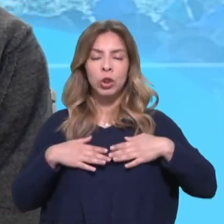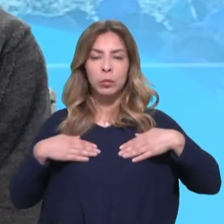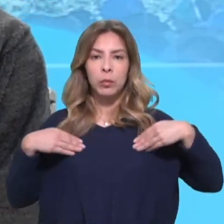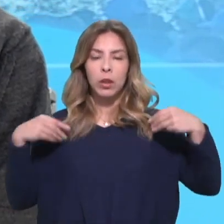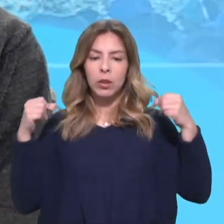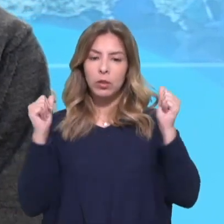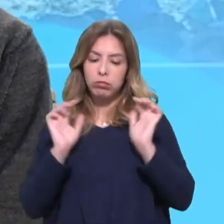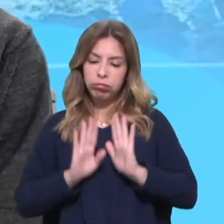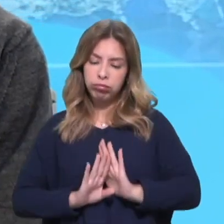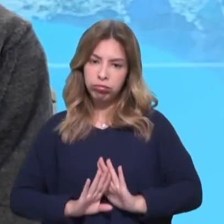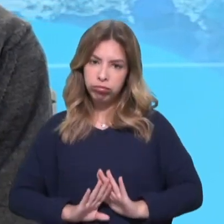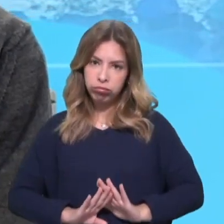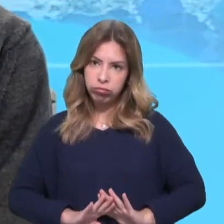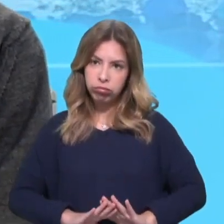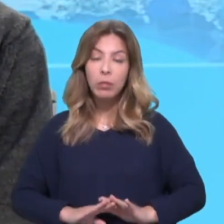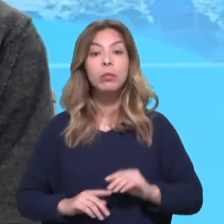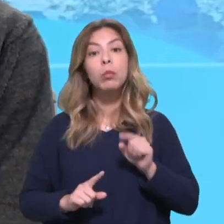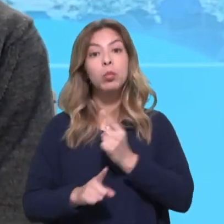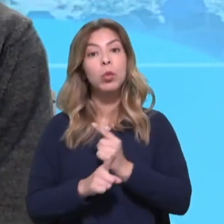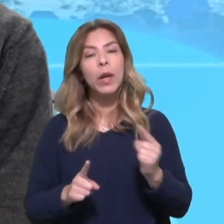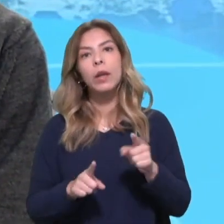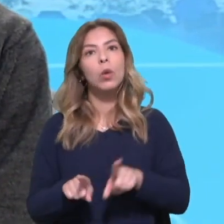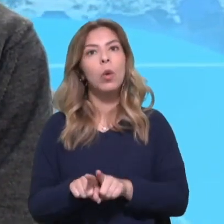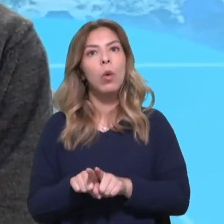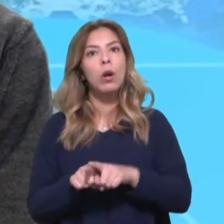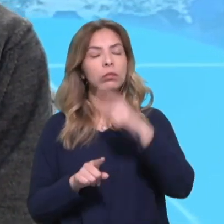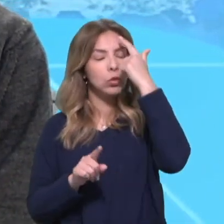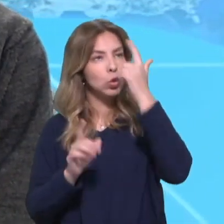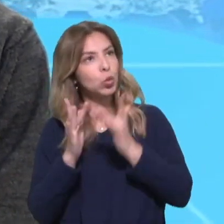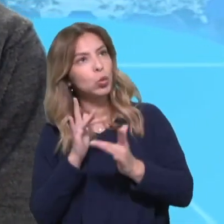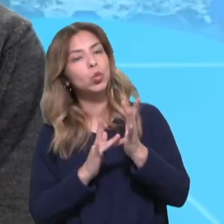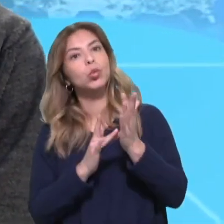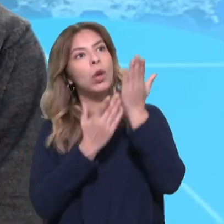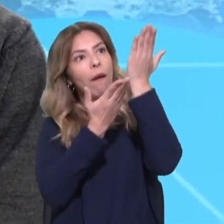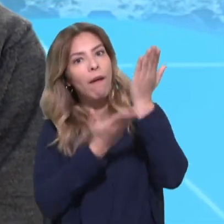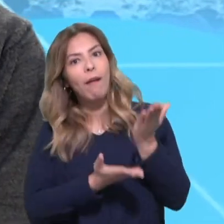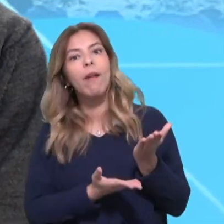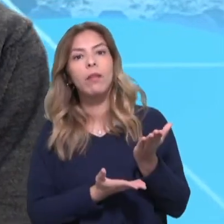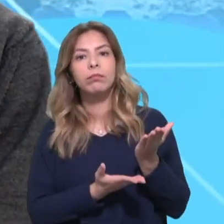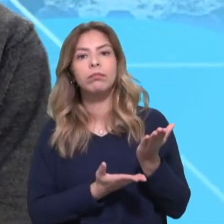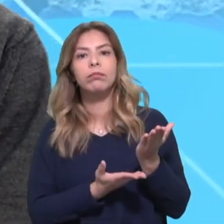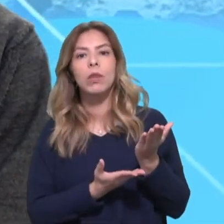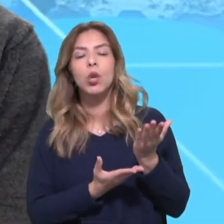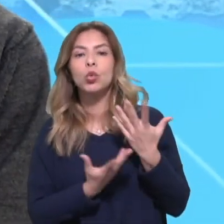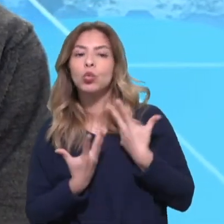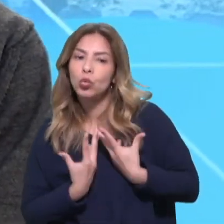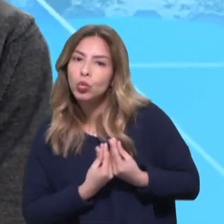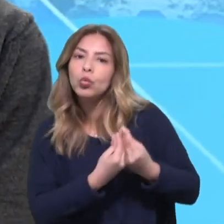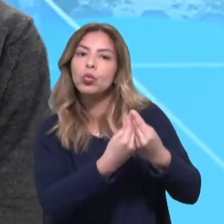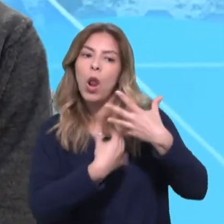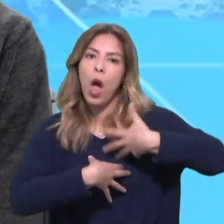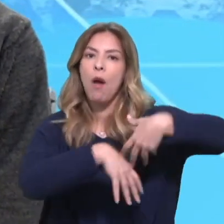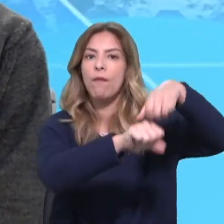em Cristo. É como que descemos com Cristo ao sepulcro para depois, na expectativa do